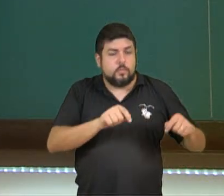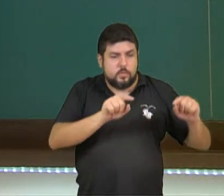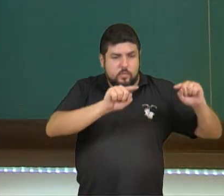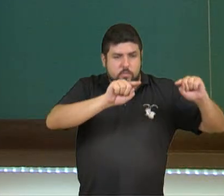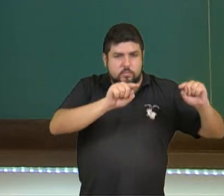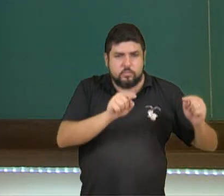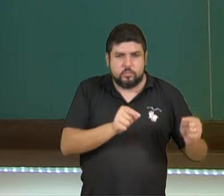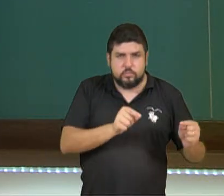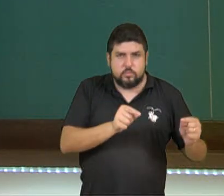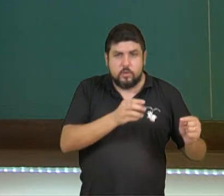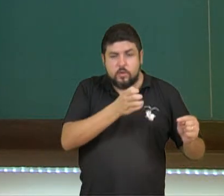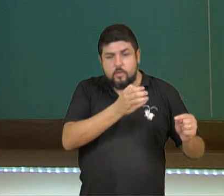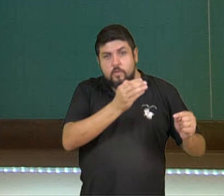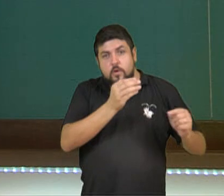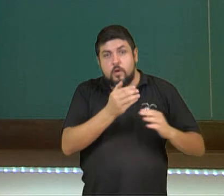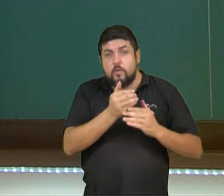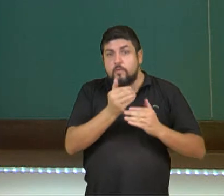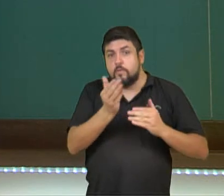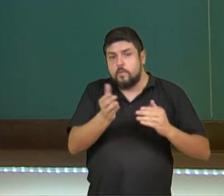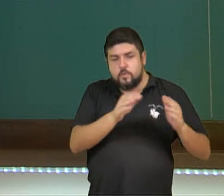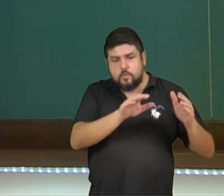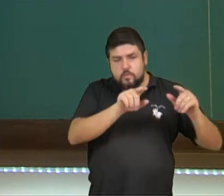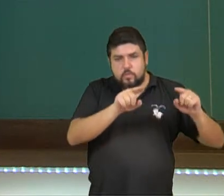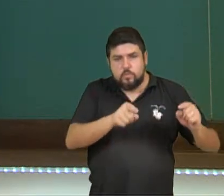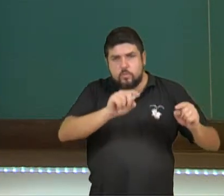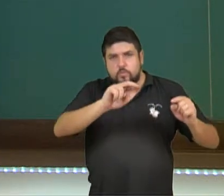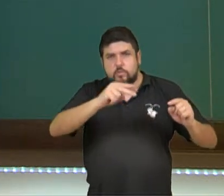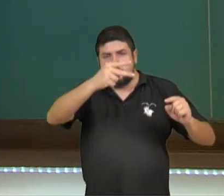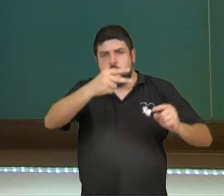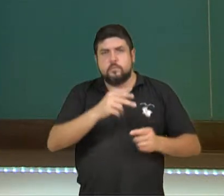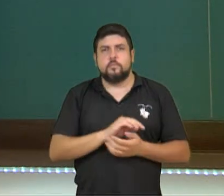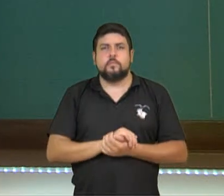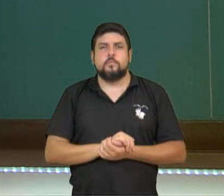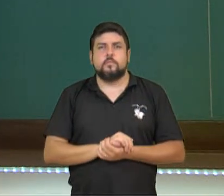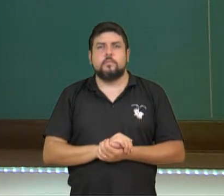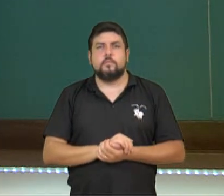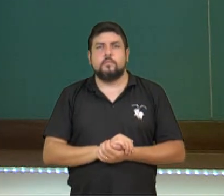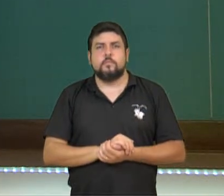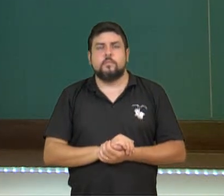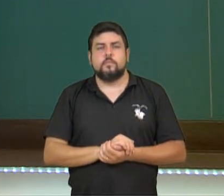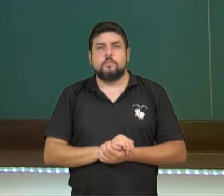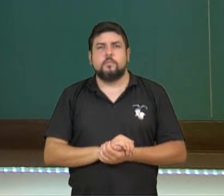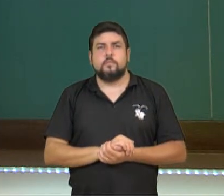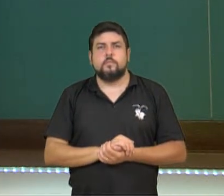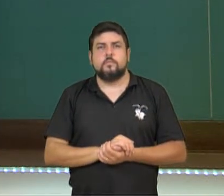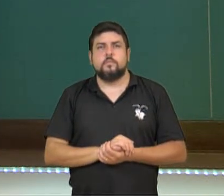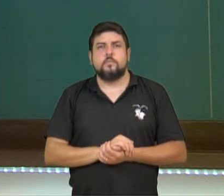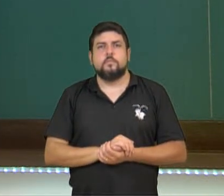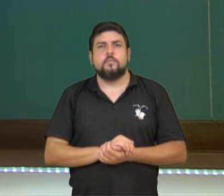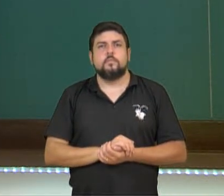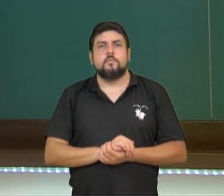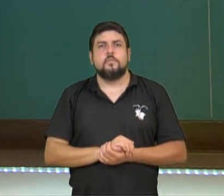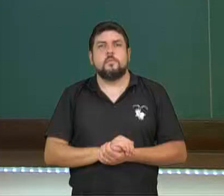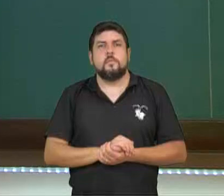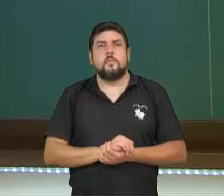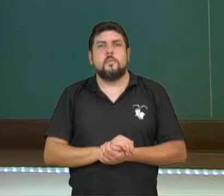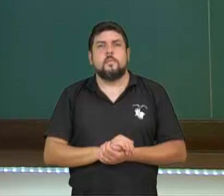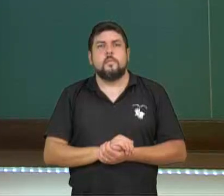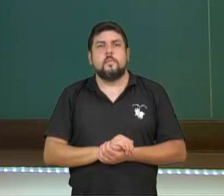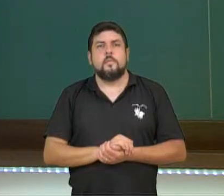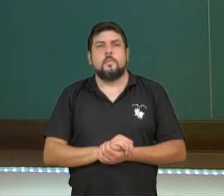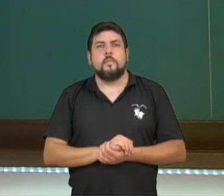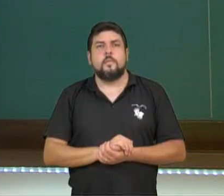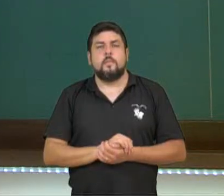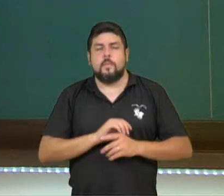parênteses, quadrado da soma de dois termos, certo? De dois números, ok? Aí ele fala